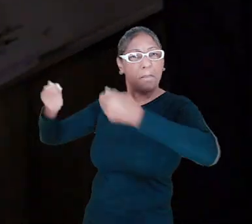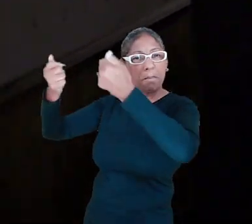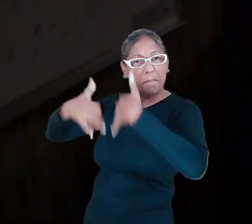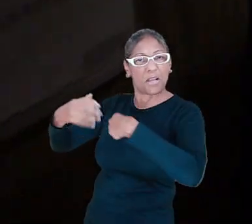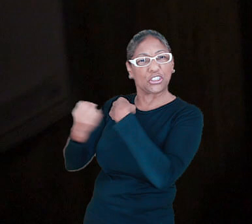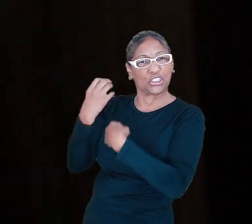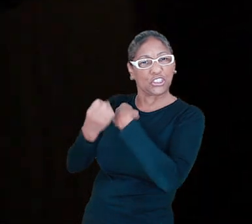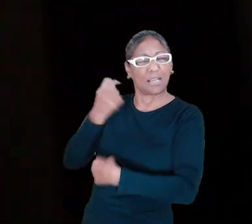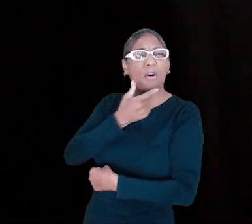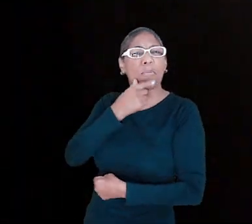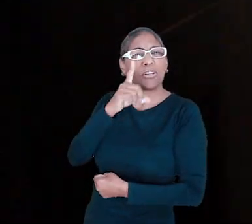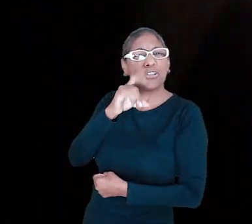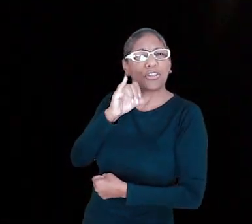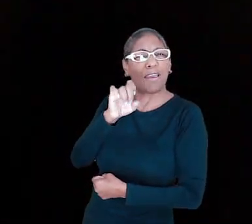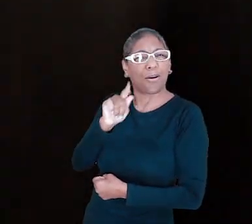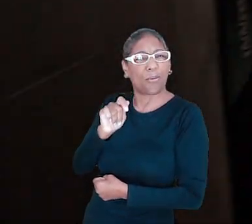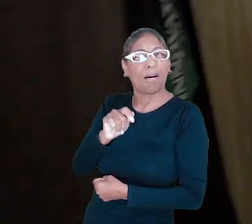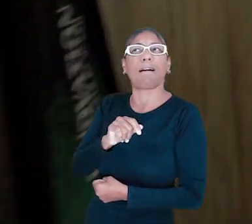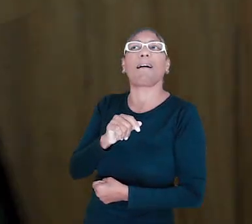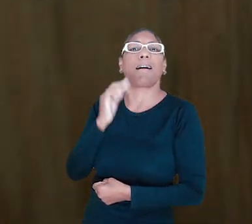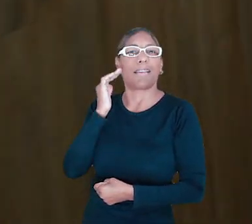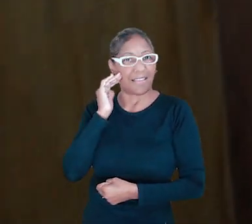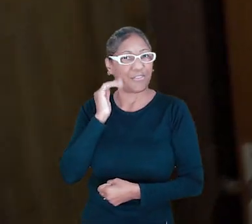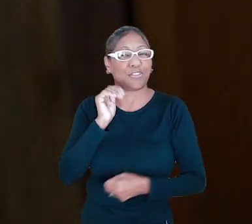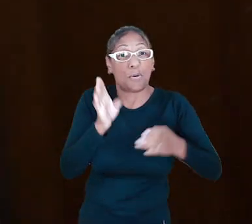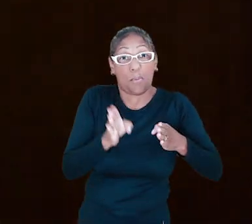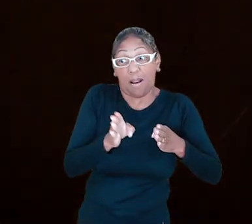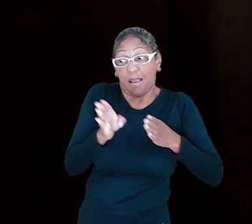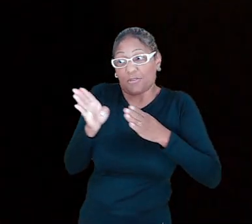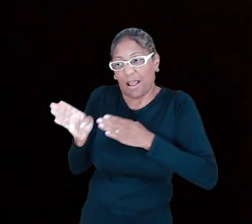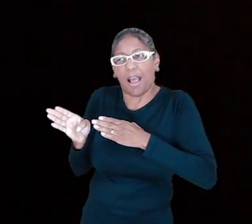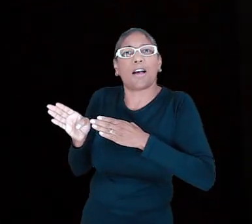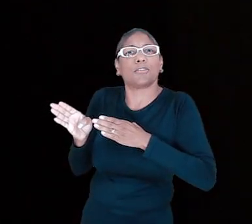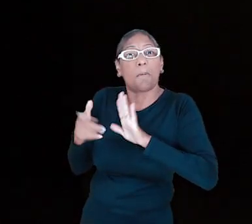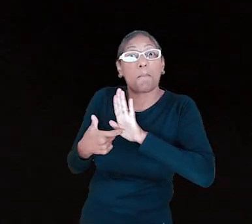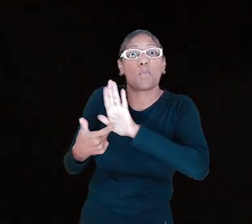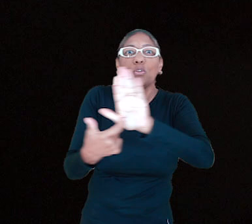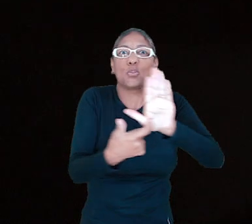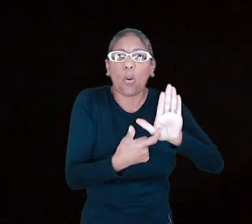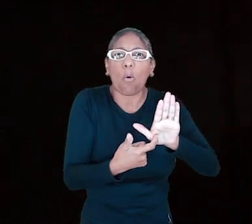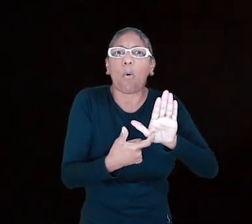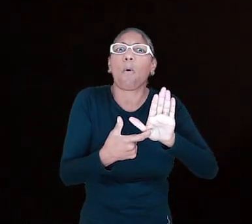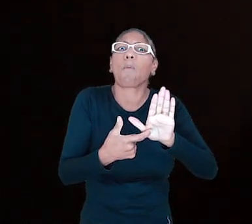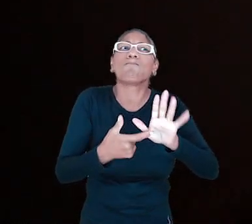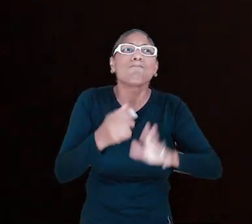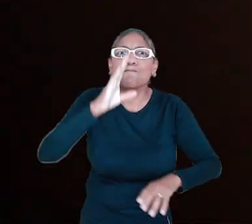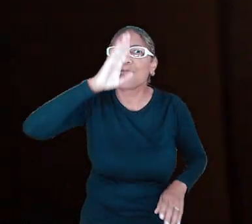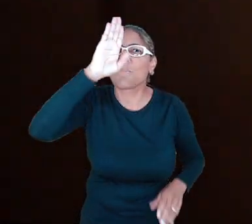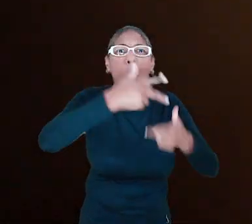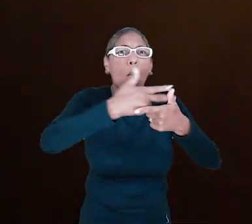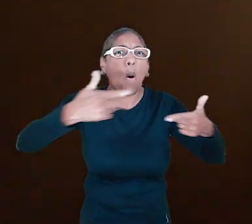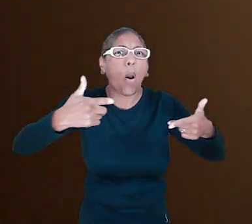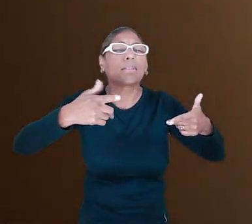segurando o quadro com post-its. Homem andando por corredores do restaurante. O lado a lado acabou pegando pontos muito assim cruciais, né? Para